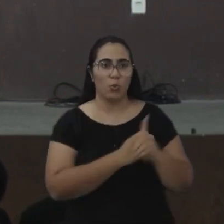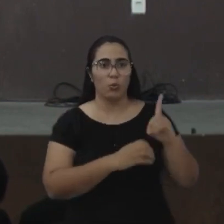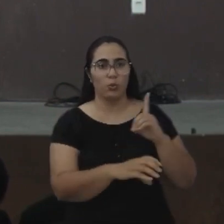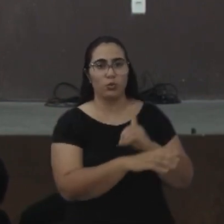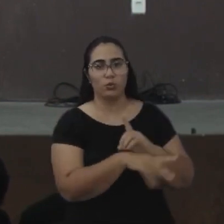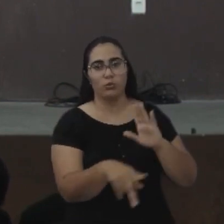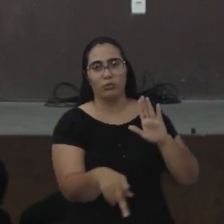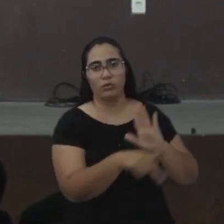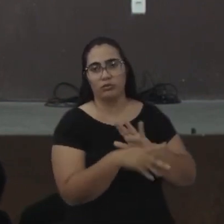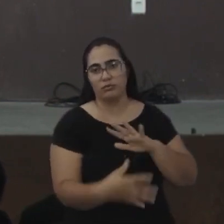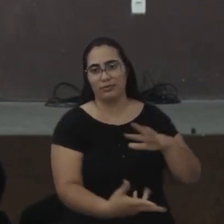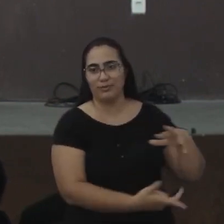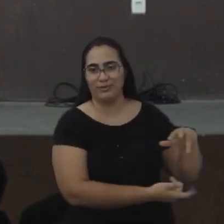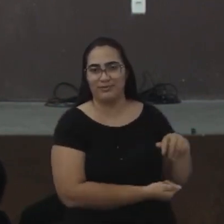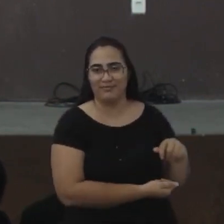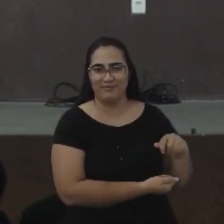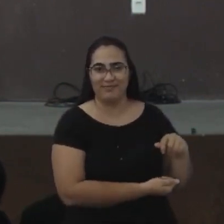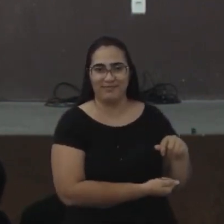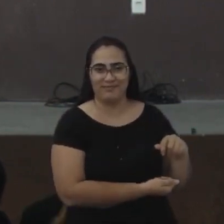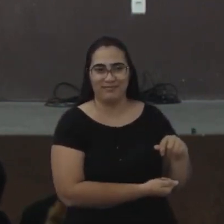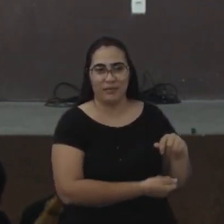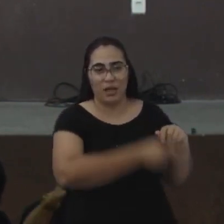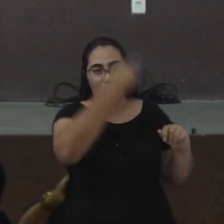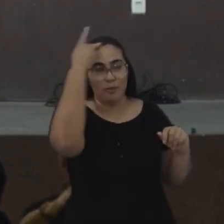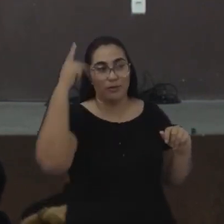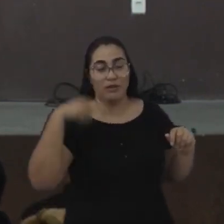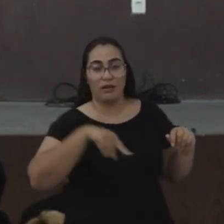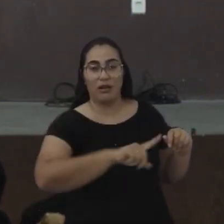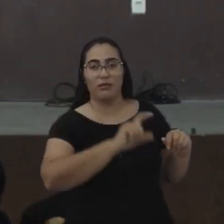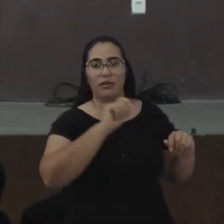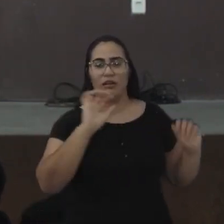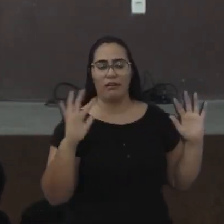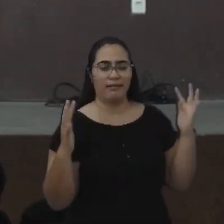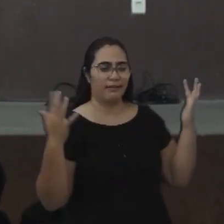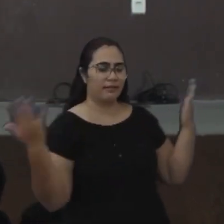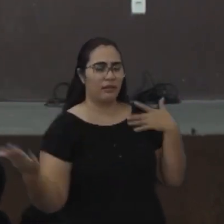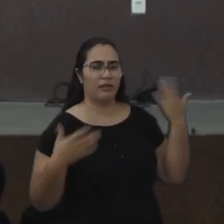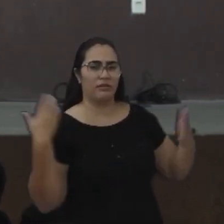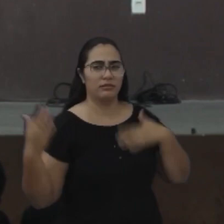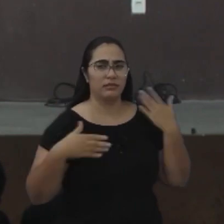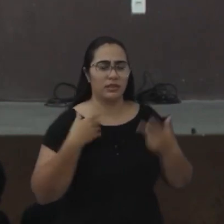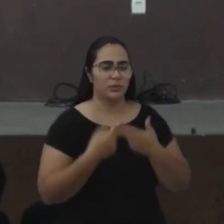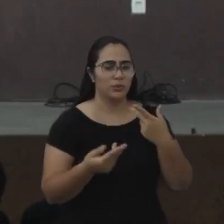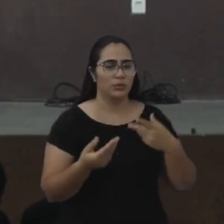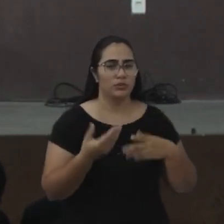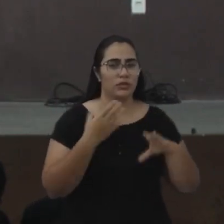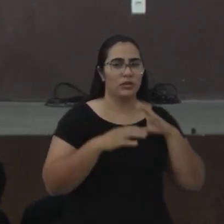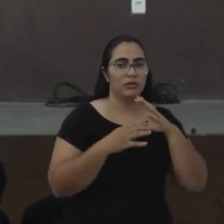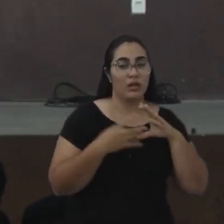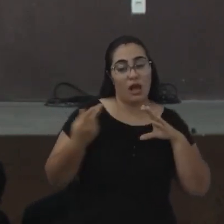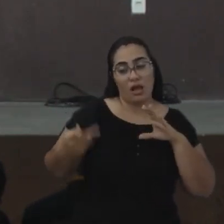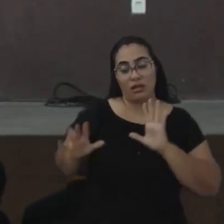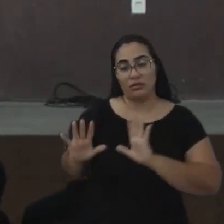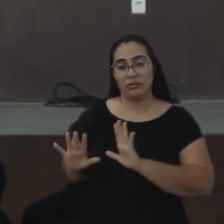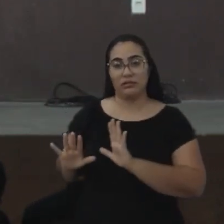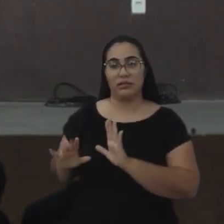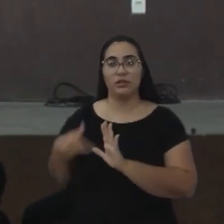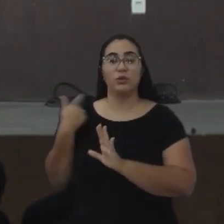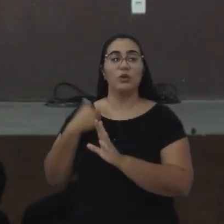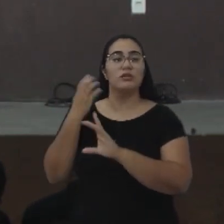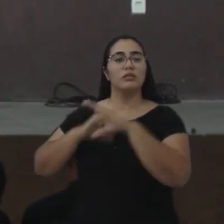É um culto. E está a galera no culto lá, celebrando o que está sendo cantado. Aqui é um culto. O que é que a gente canta